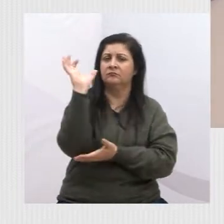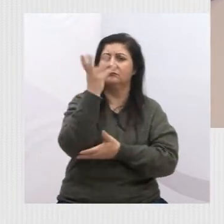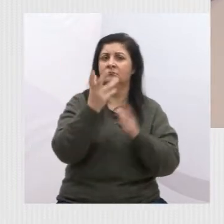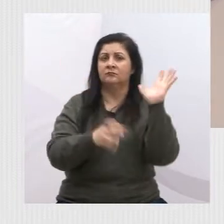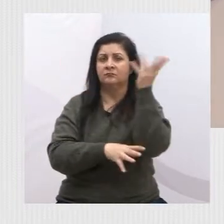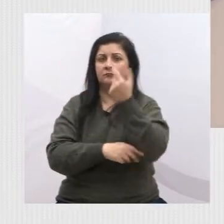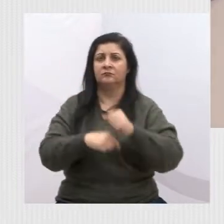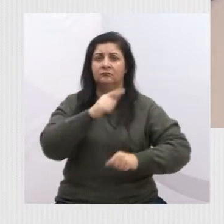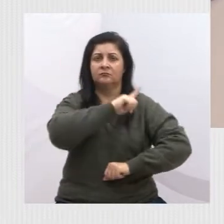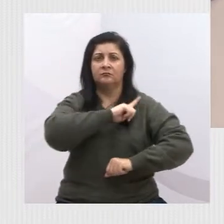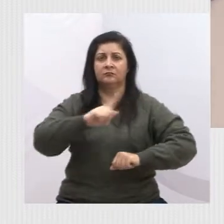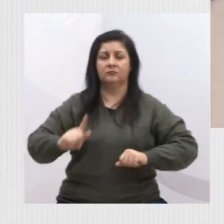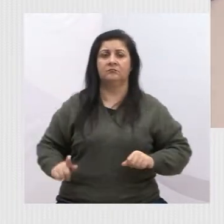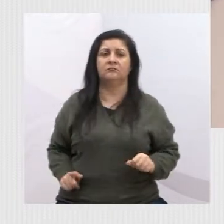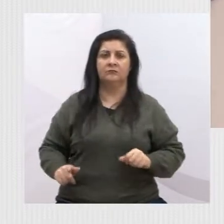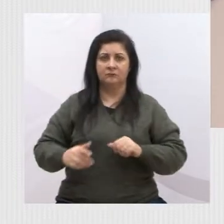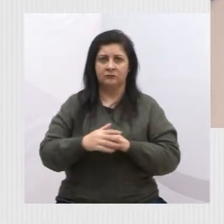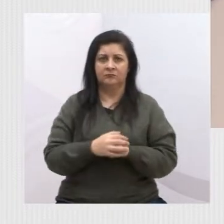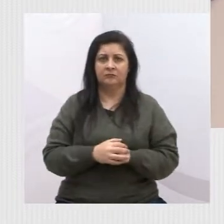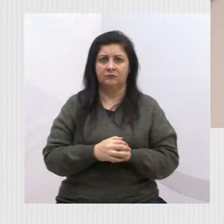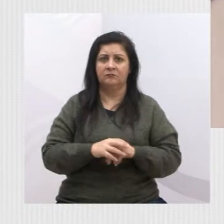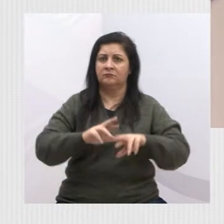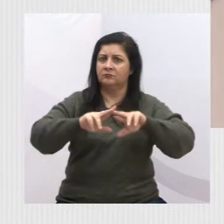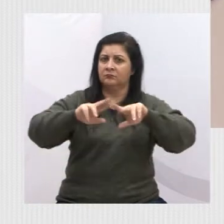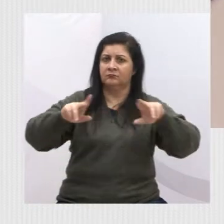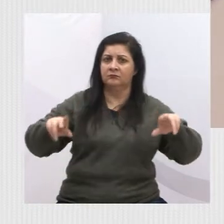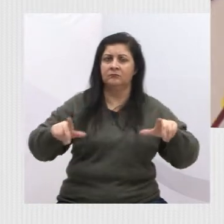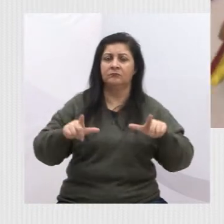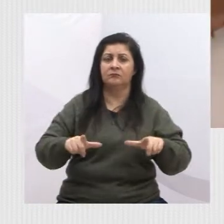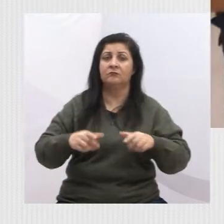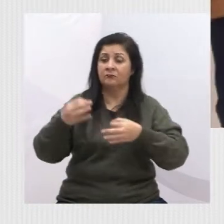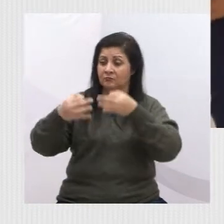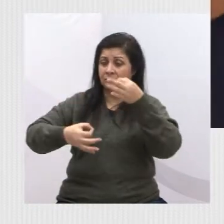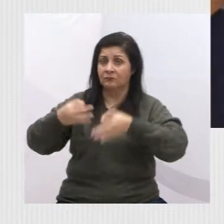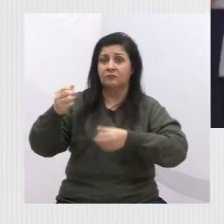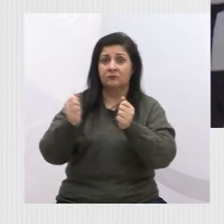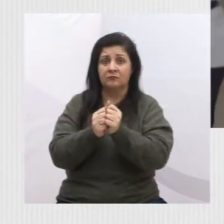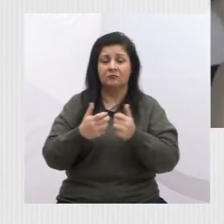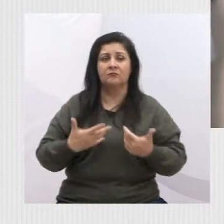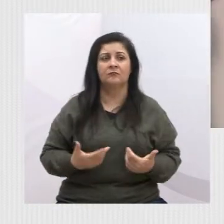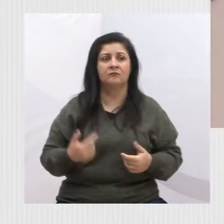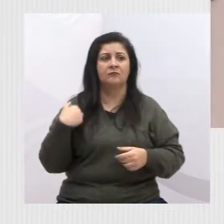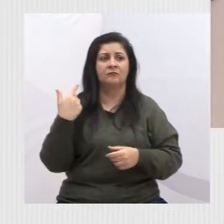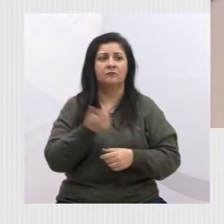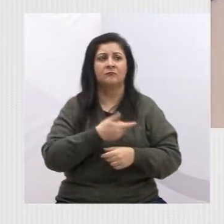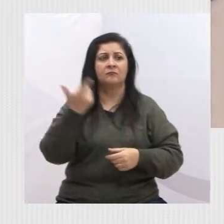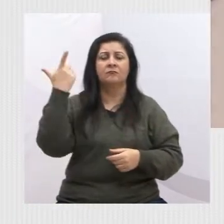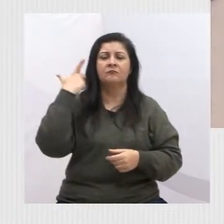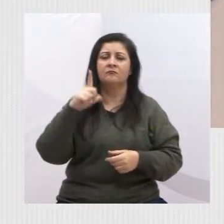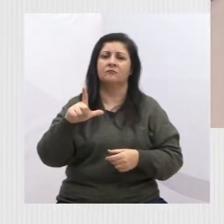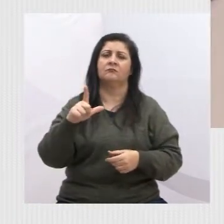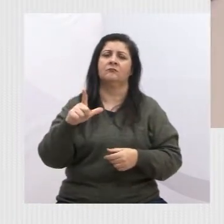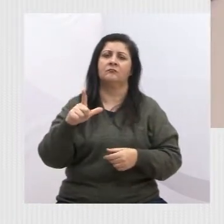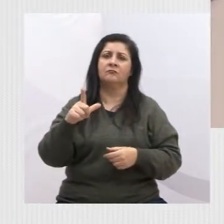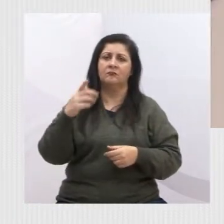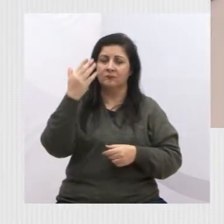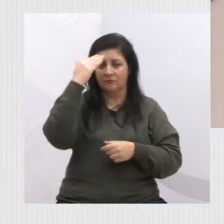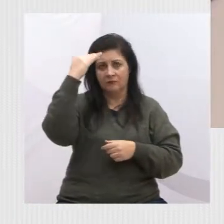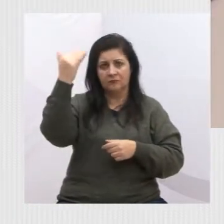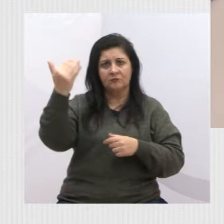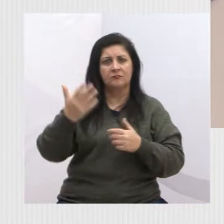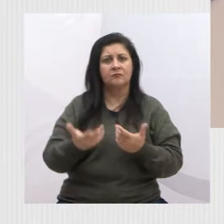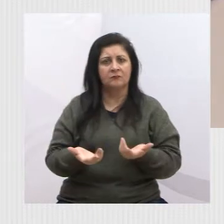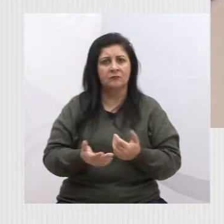com o governo, em diversas áreas, com o jurídico, para que a gente conseguisse ter êxito em cima daquilo